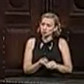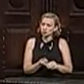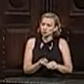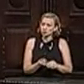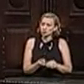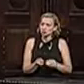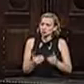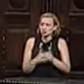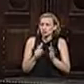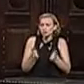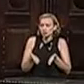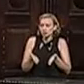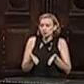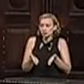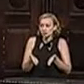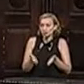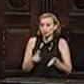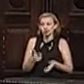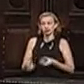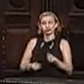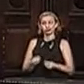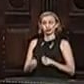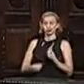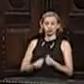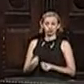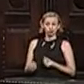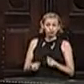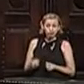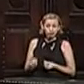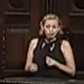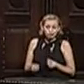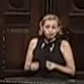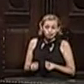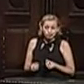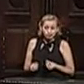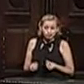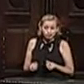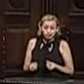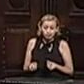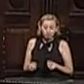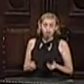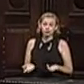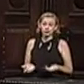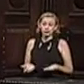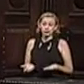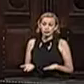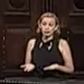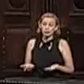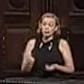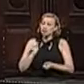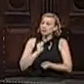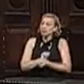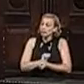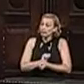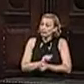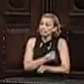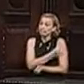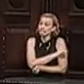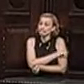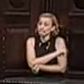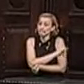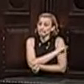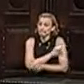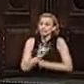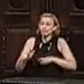executado até agora, é ridículo. Como não podem mais haver empenhos, praticamente está paralisado no Rio de Janeiro